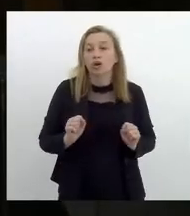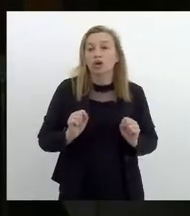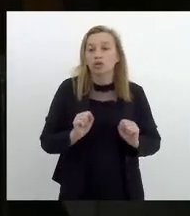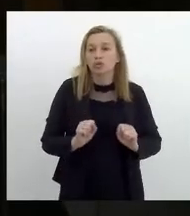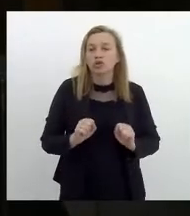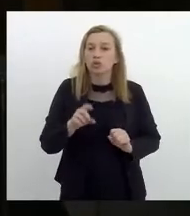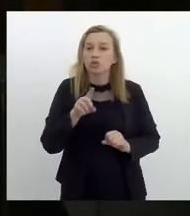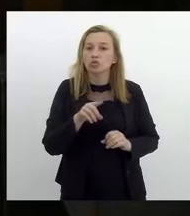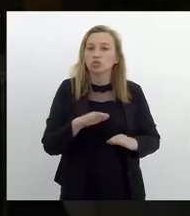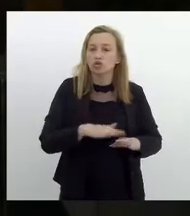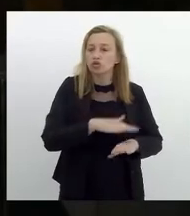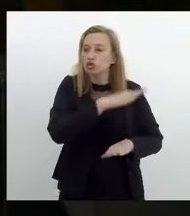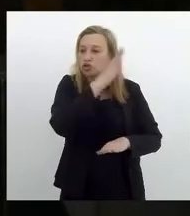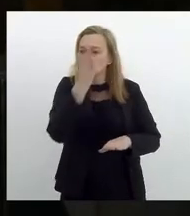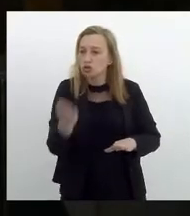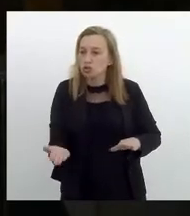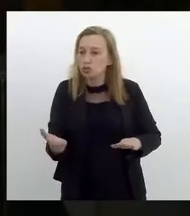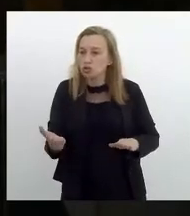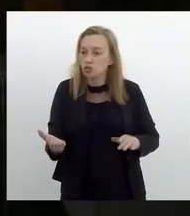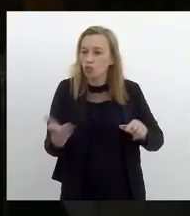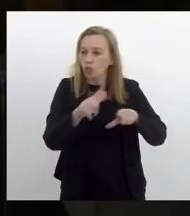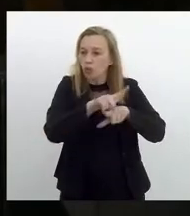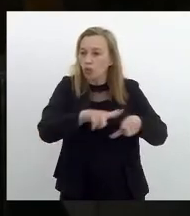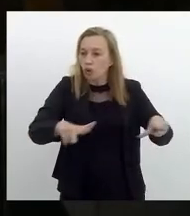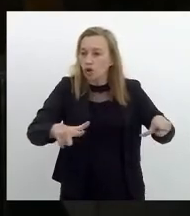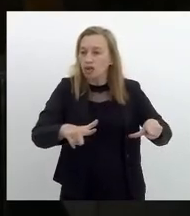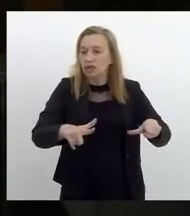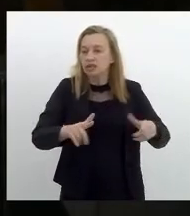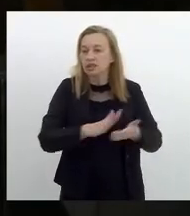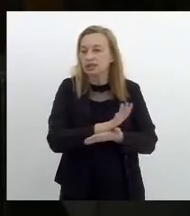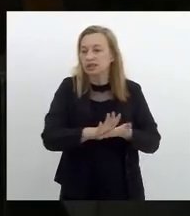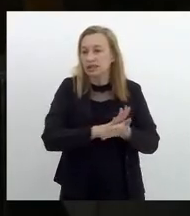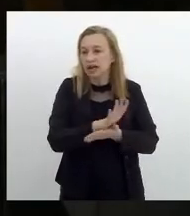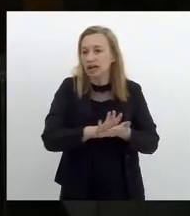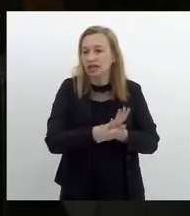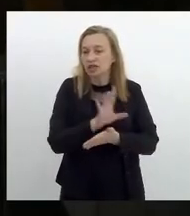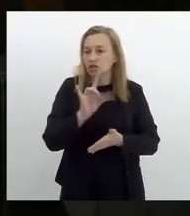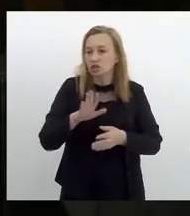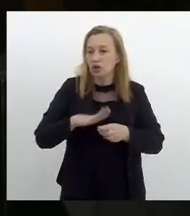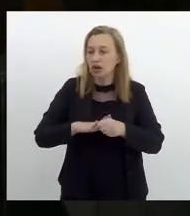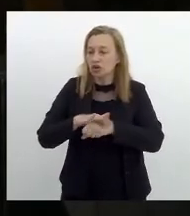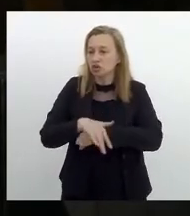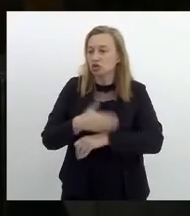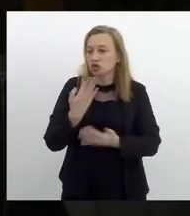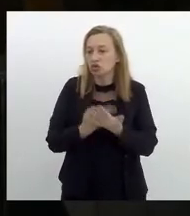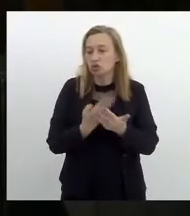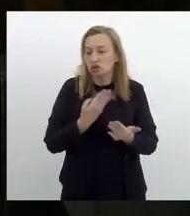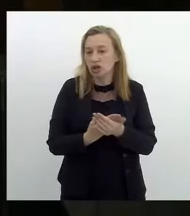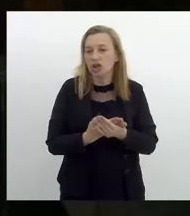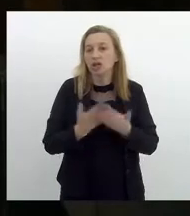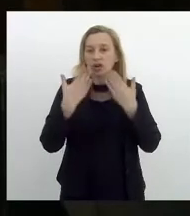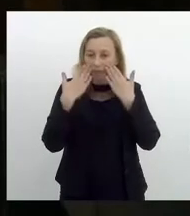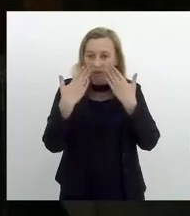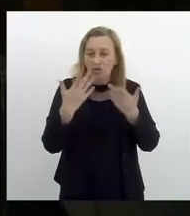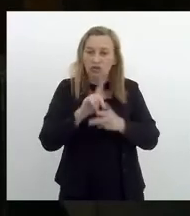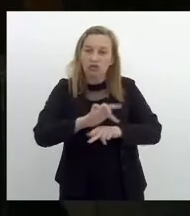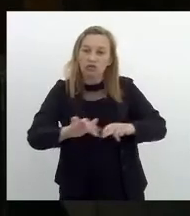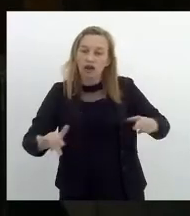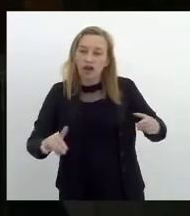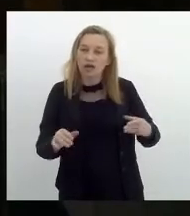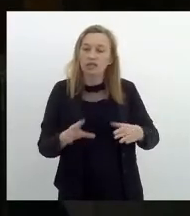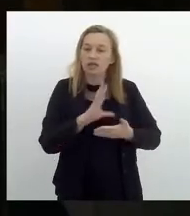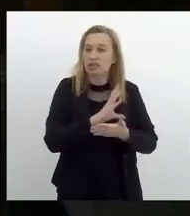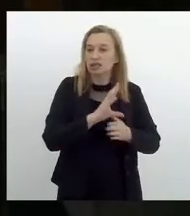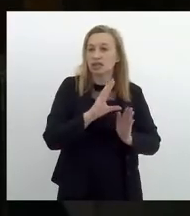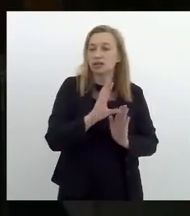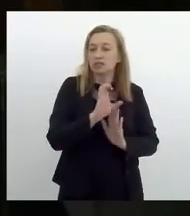ter o dia inteiro sem ter atividade escolar e vão ter somente no turno da noite. Então, a gente apresentou uma série de emendas no